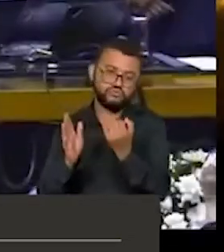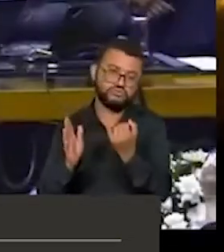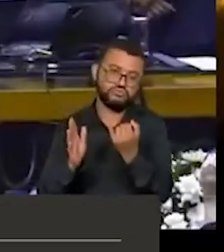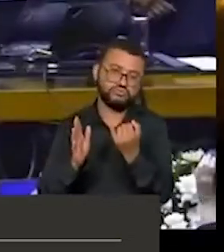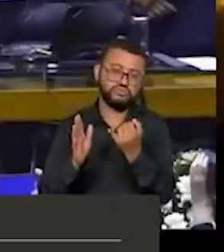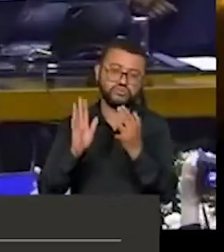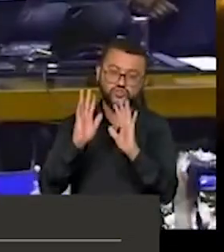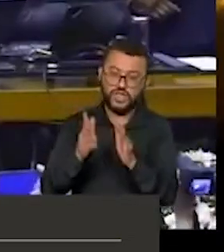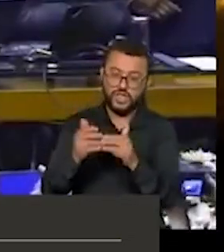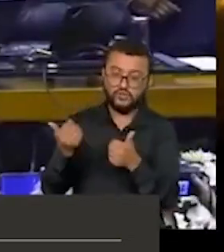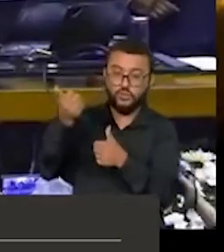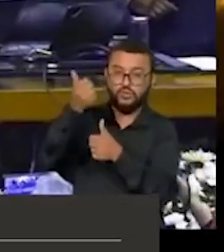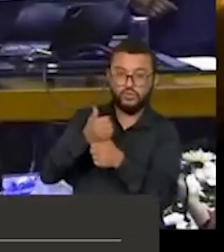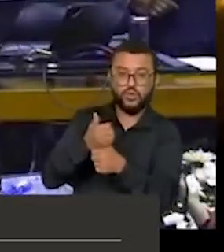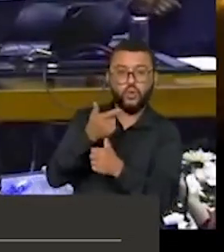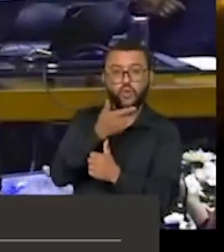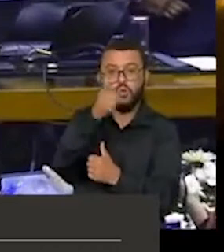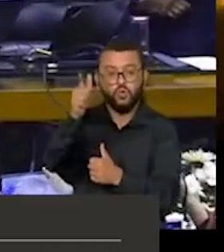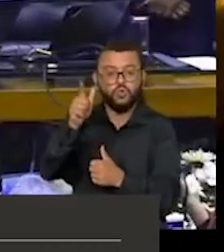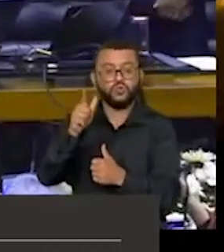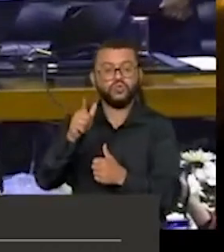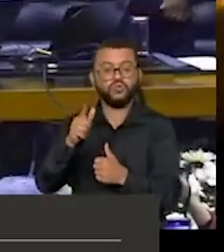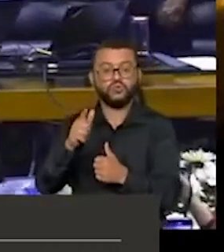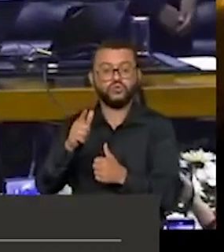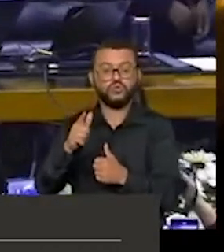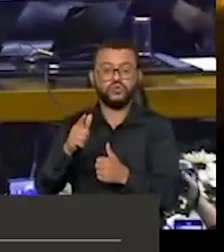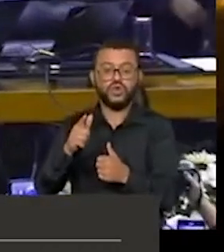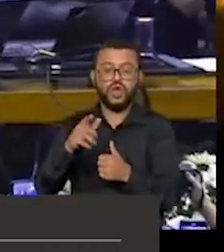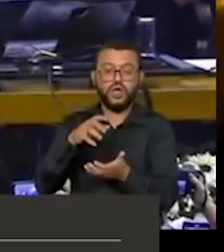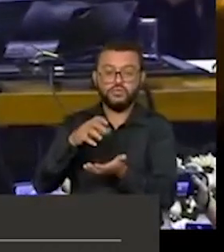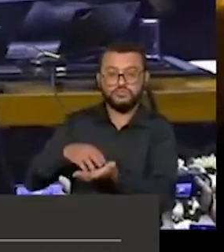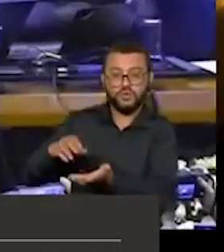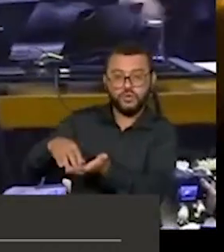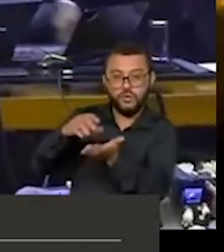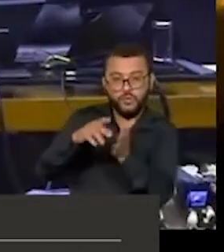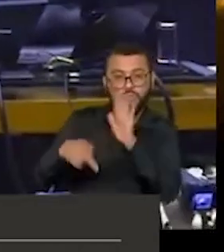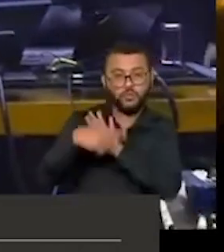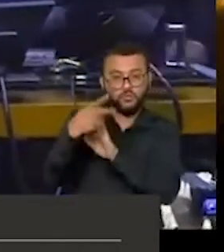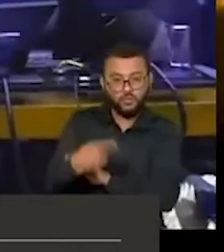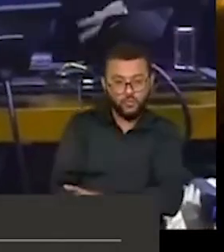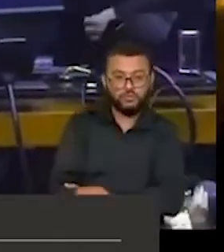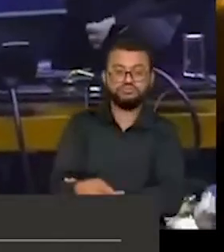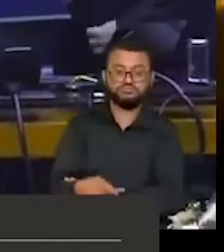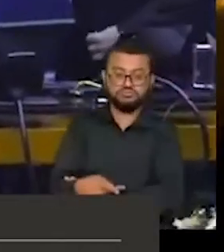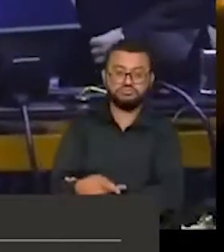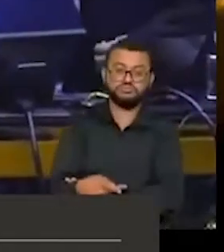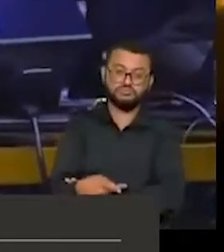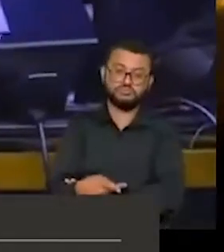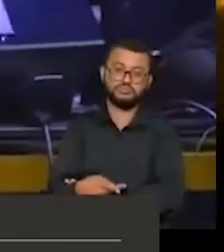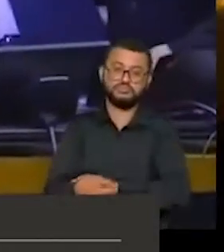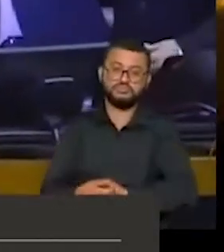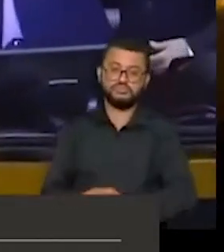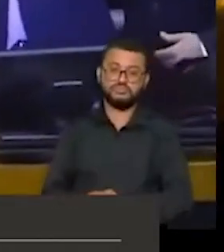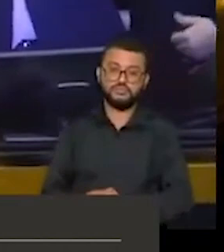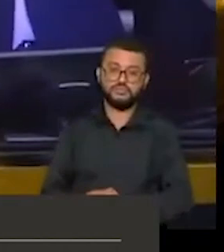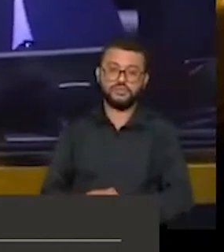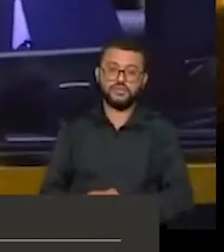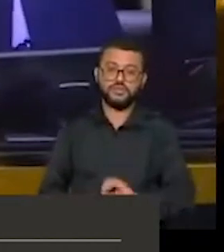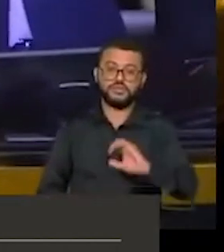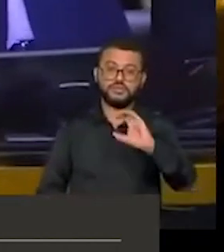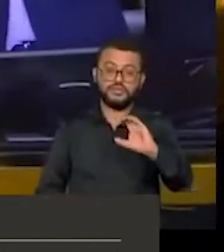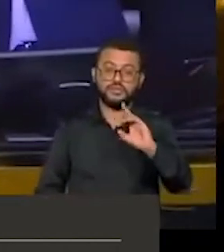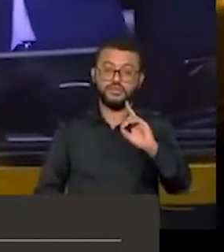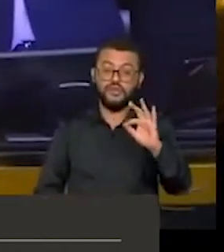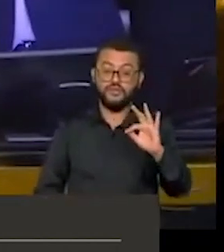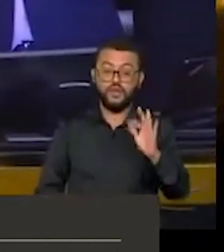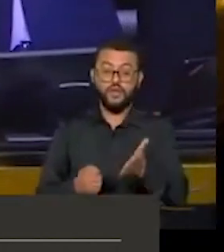reindustrializado região tudo bem faz com uma decisão governamental aprova-se uma lei no Congresso por quê E claro por um período de tempo